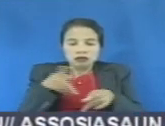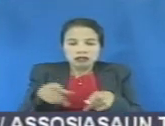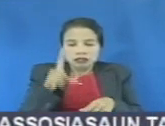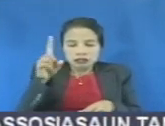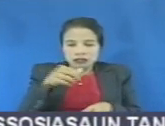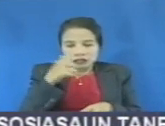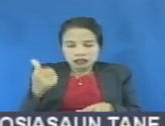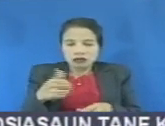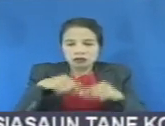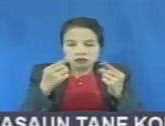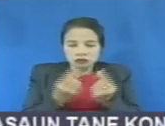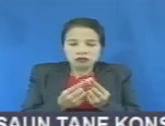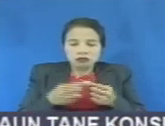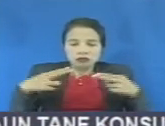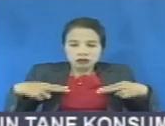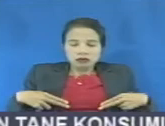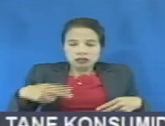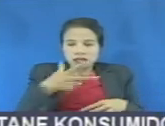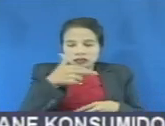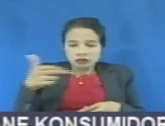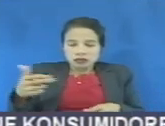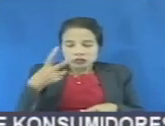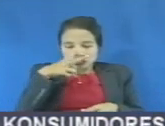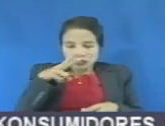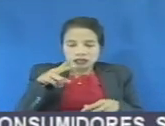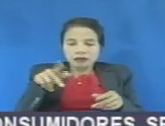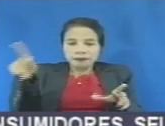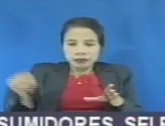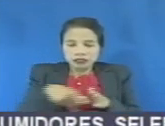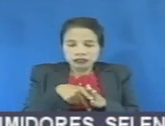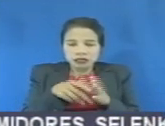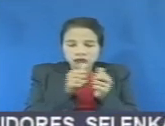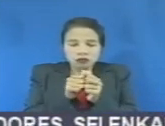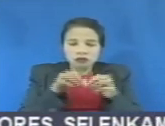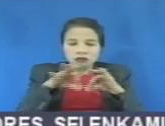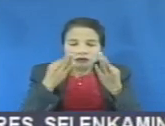seluk, equipa saúde Indonésia detecta, hafuen acompanha a família a tuba halau